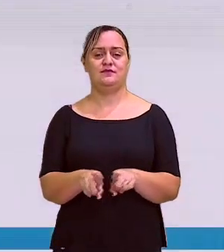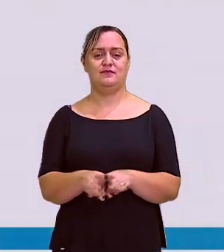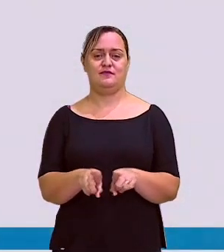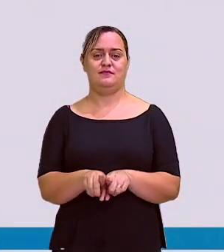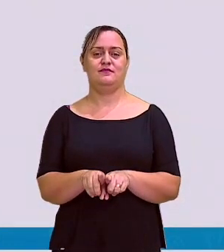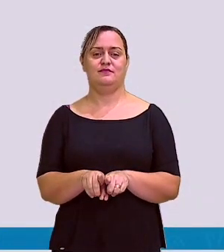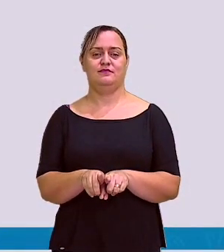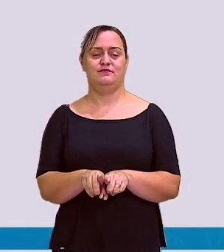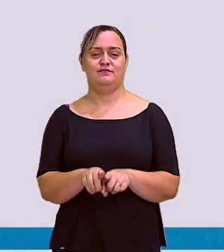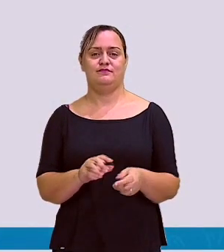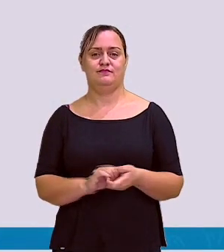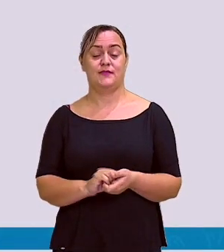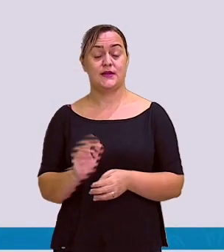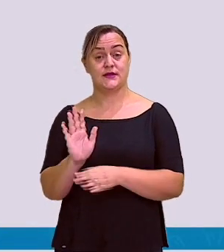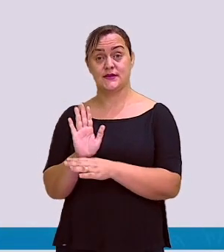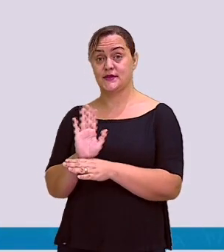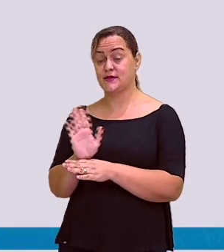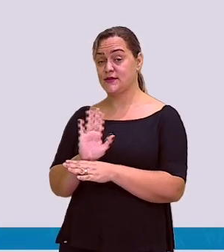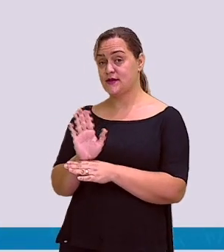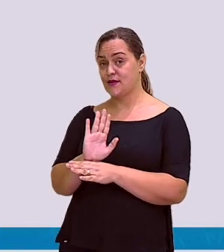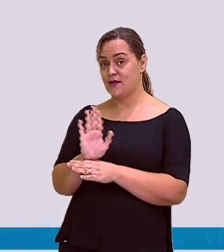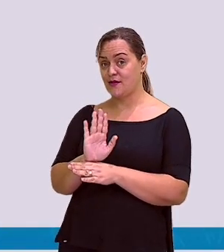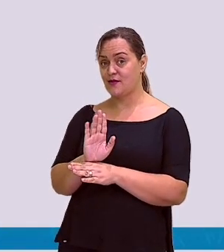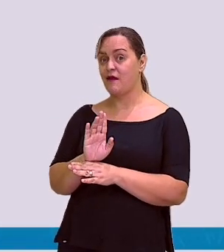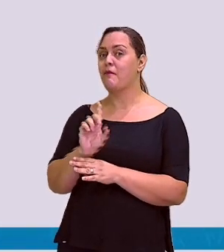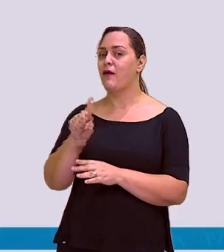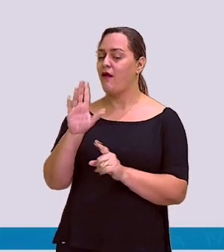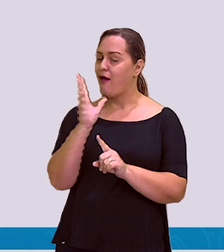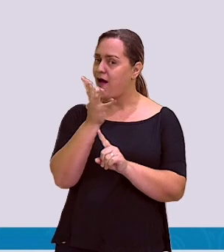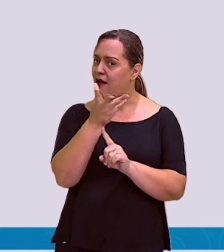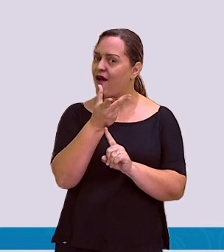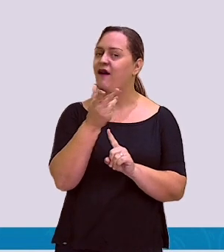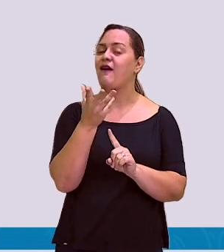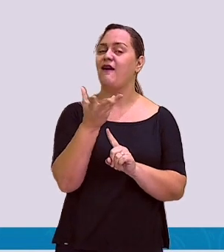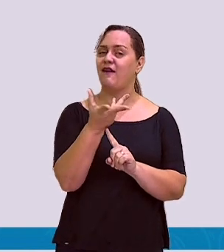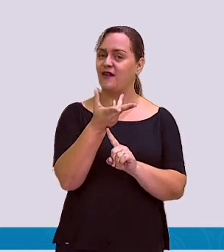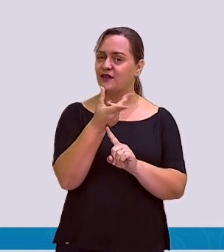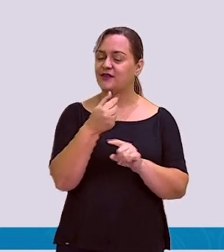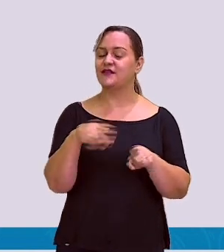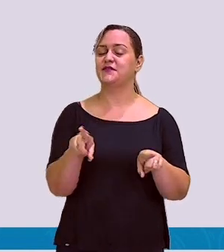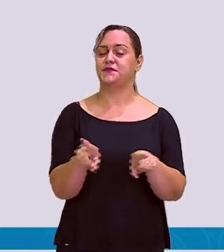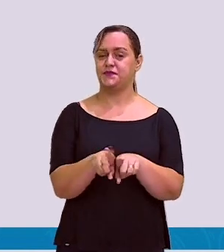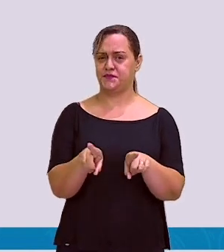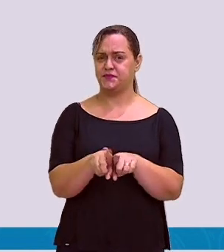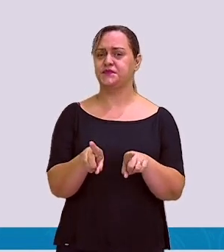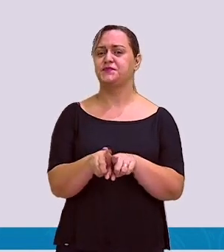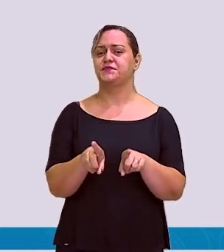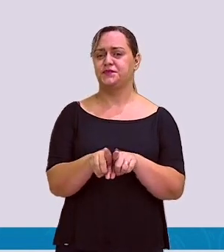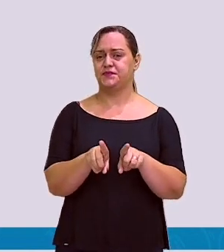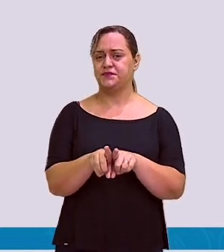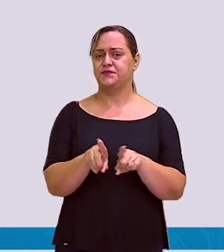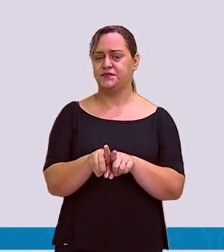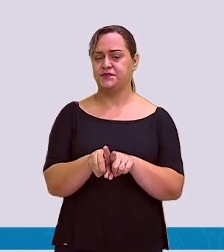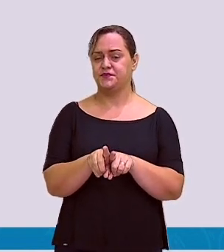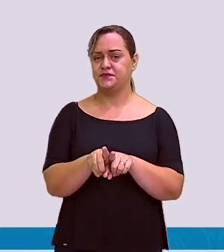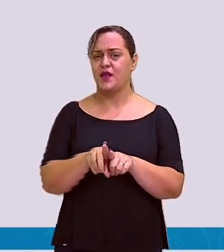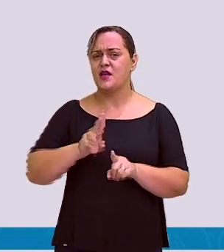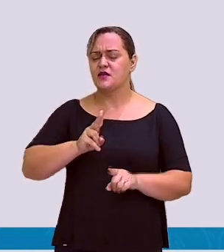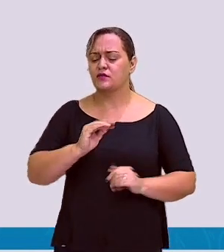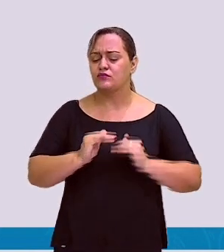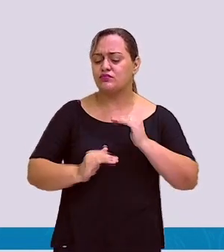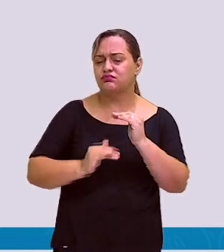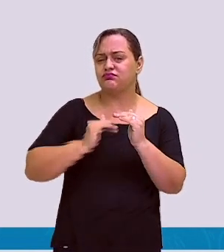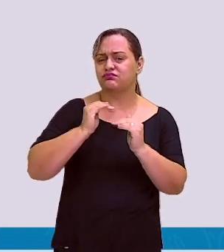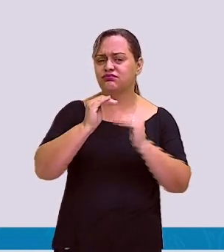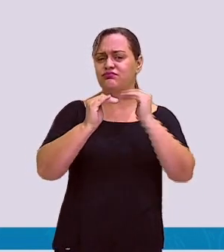Cinema é arte. Cinema é arte. Como toda arte, ele está à frente do seu tempo.